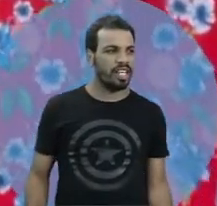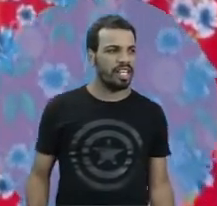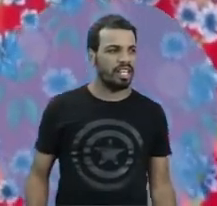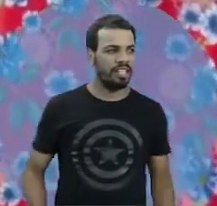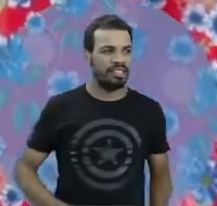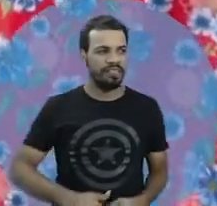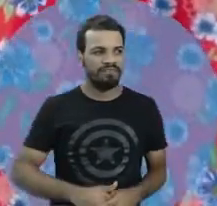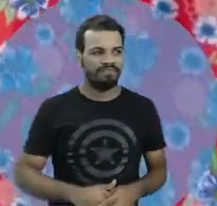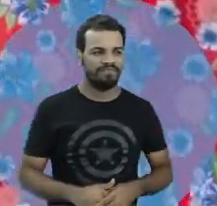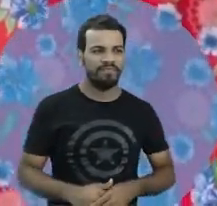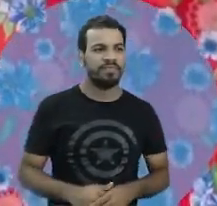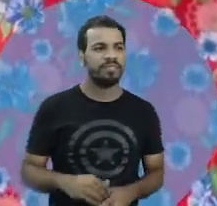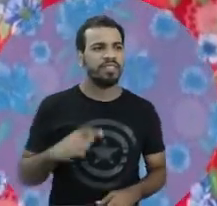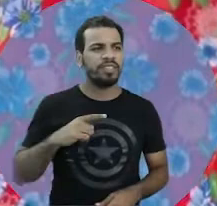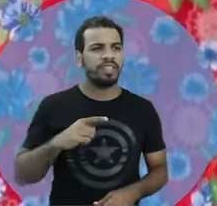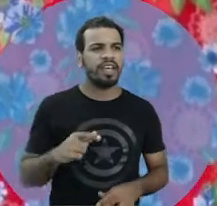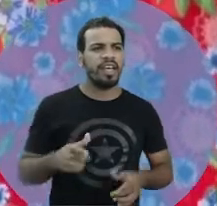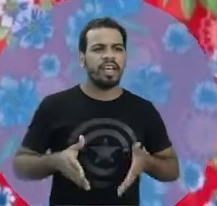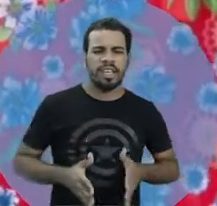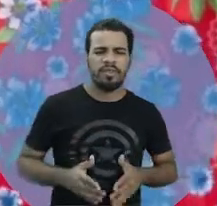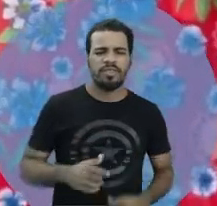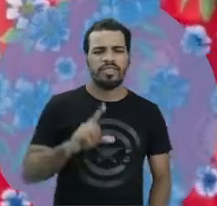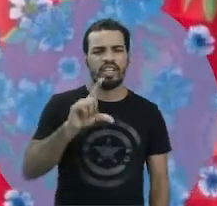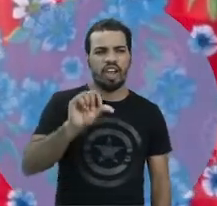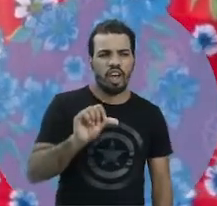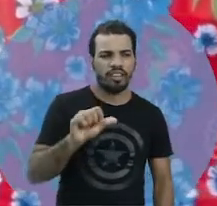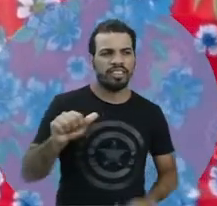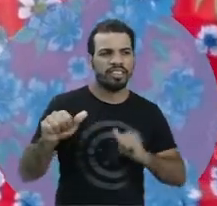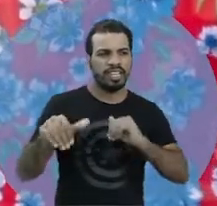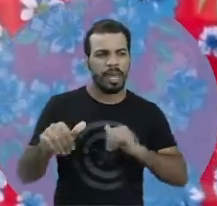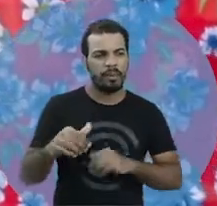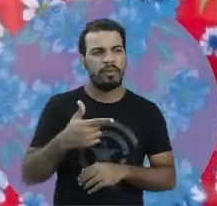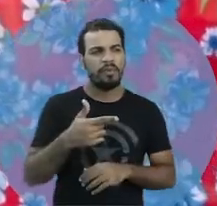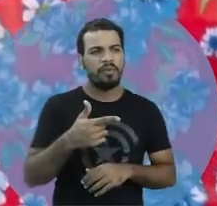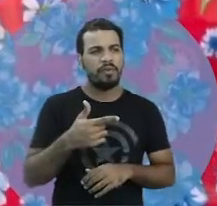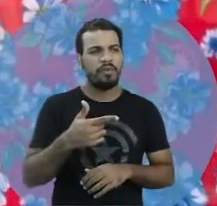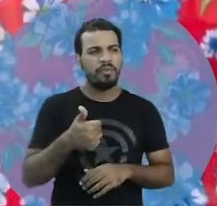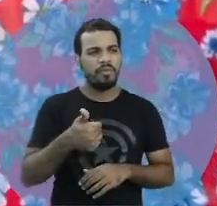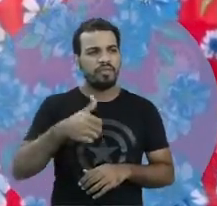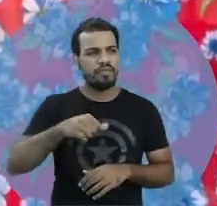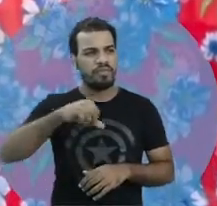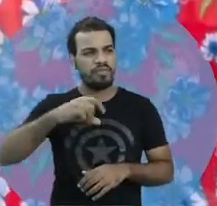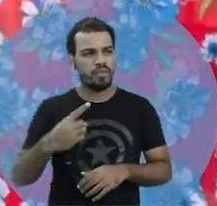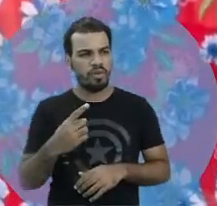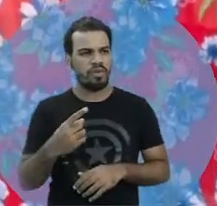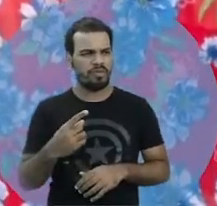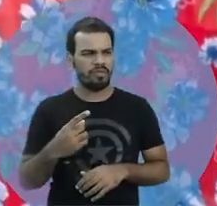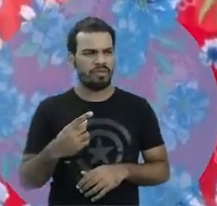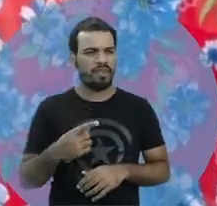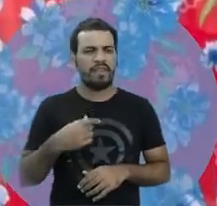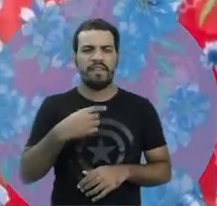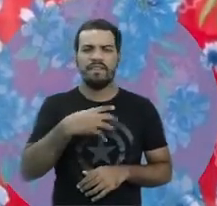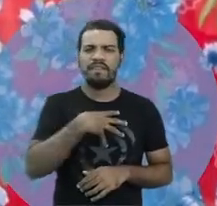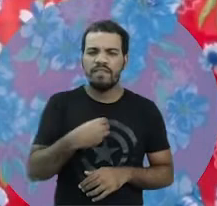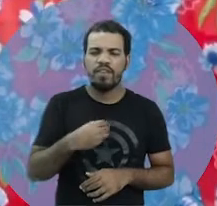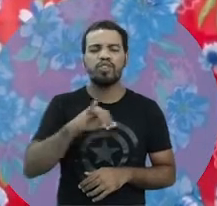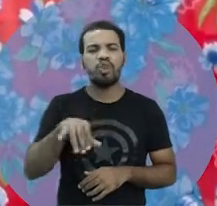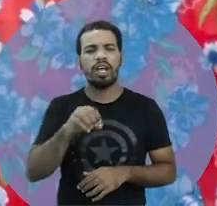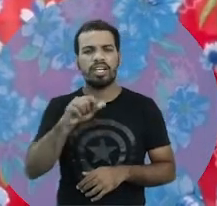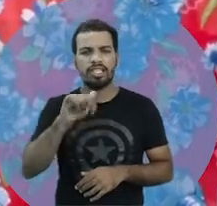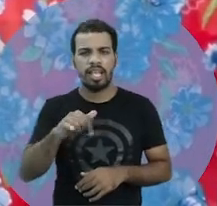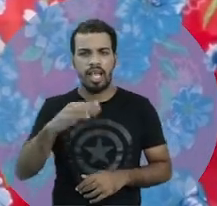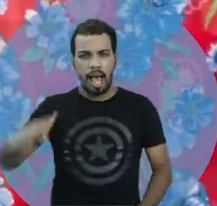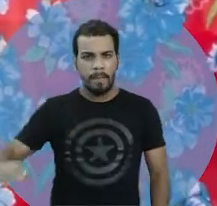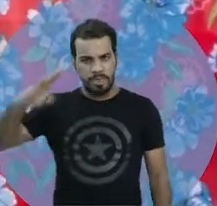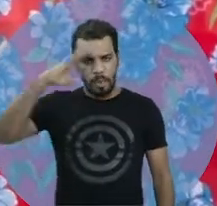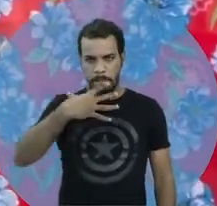arretado, nascido aos 19 de setembro de 21. Filho de Joaquim Temístocles Freire, capitão da polícia,